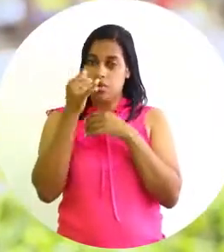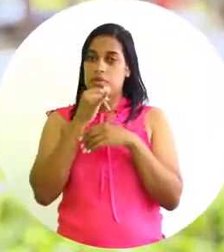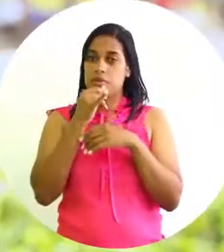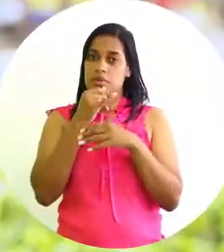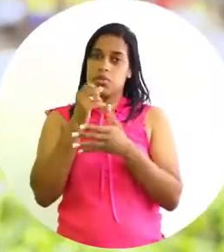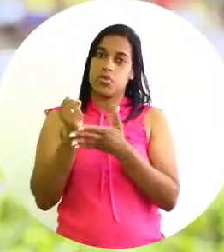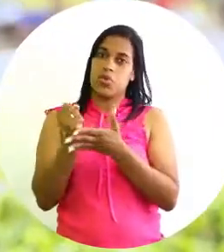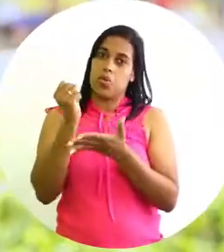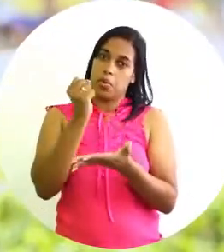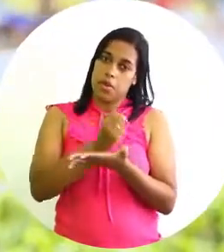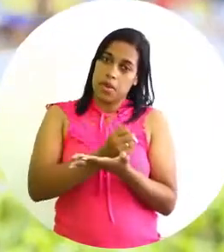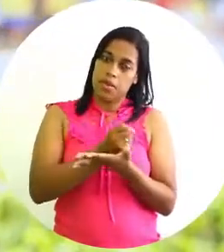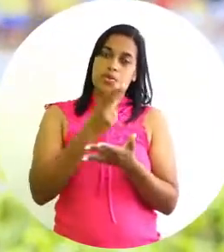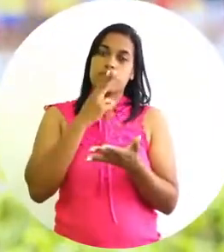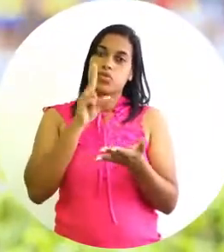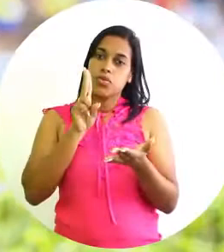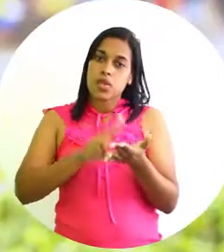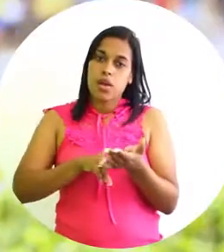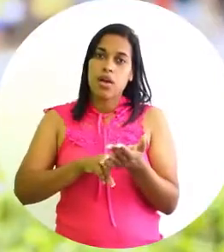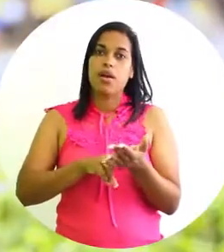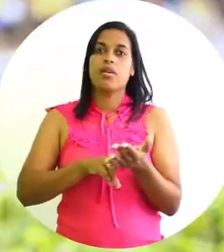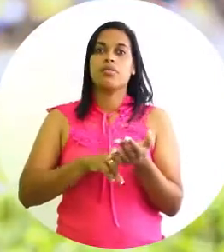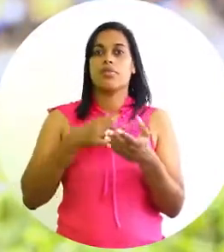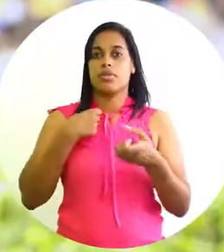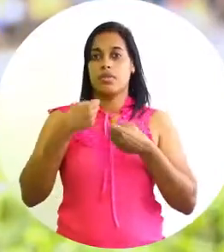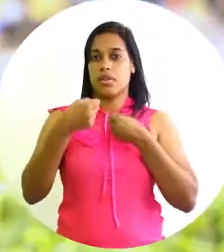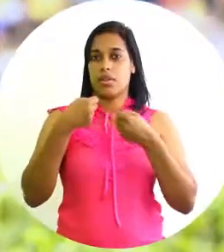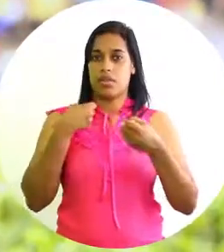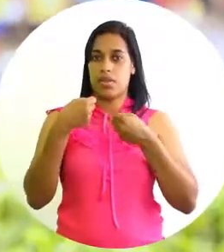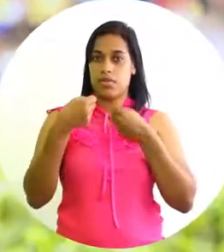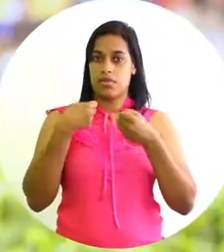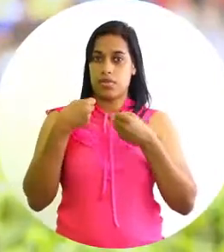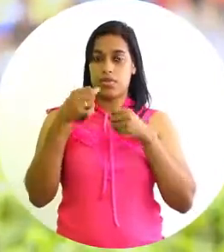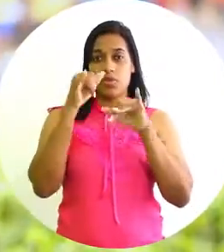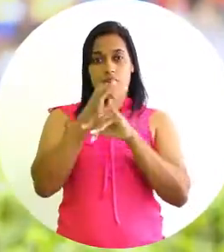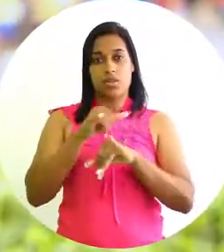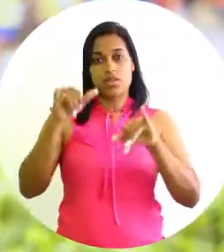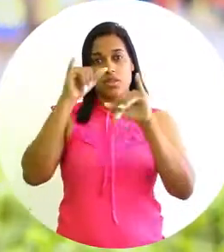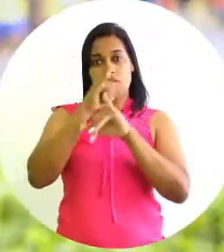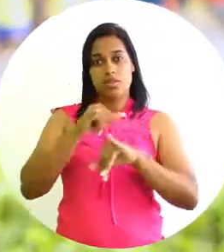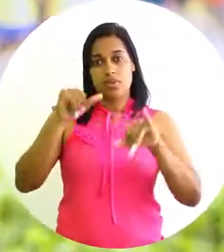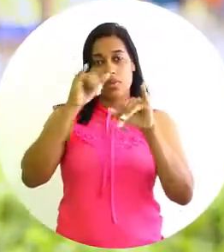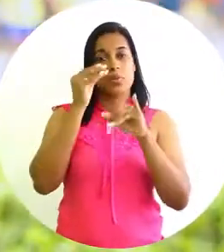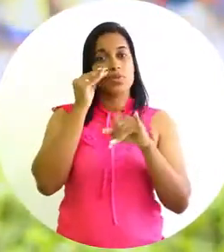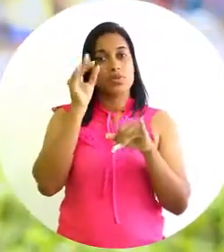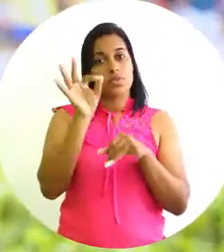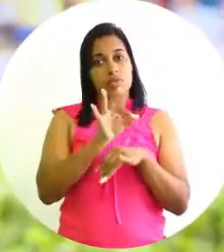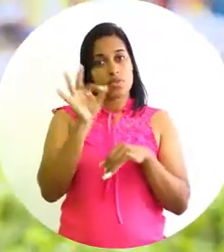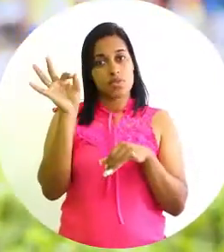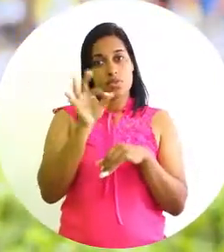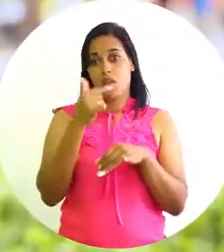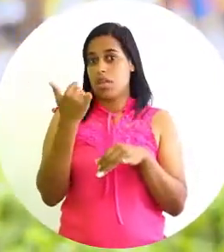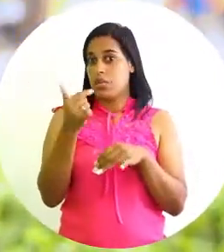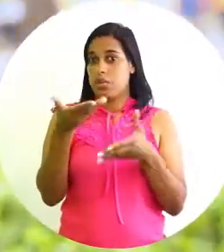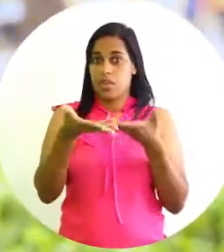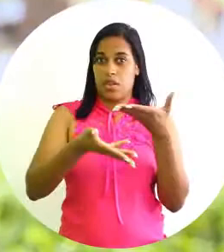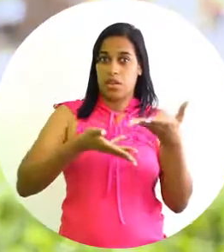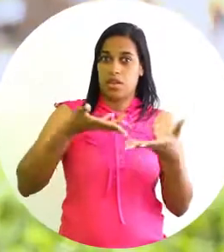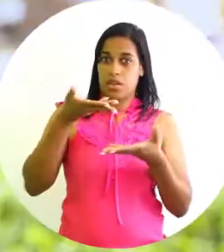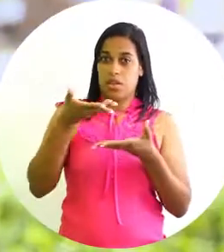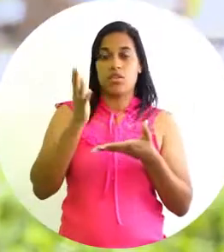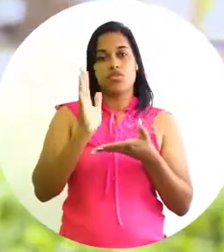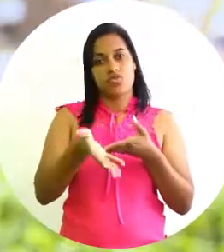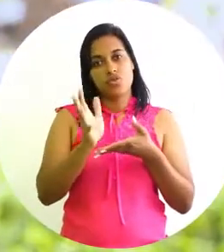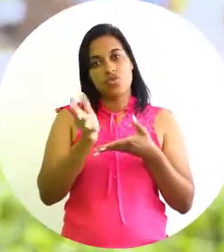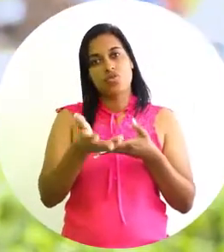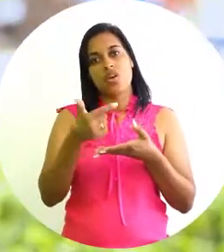dos documentos, das cartas, das entrevistas, dos dados estatísticos que ainda não tiveram tratamento. Já